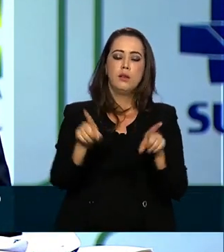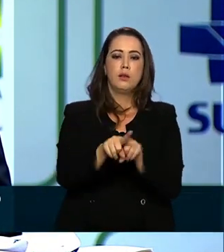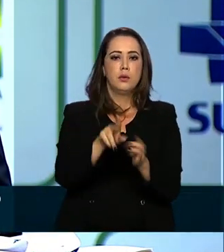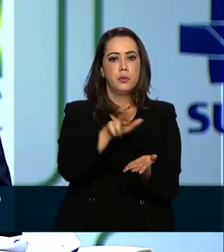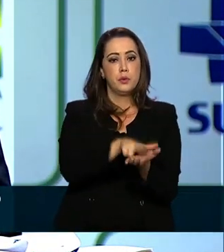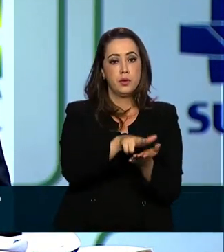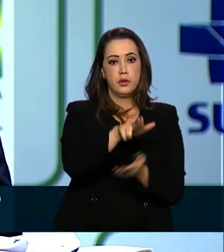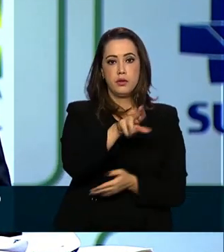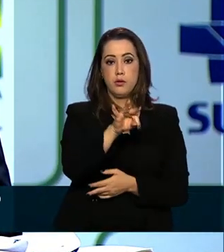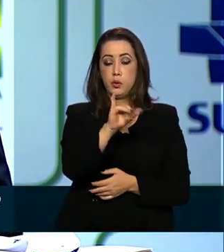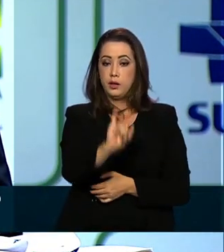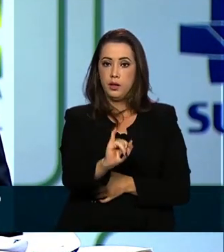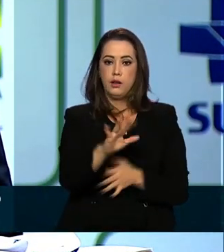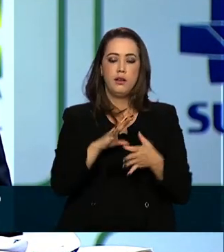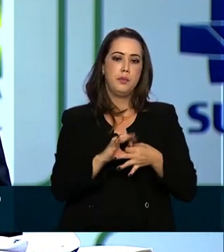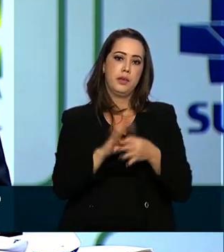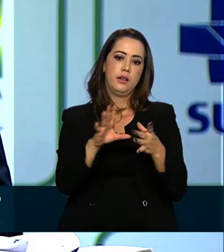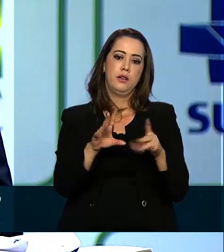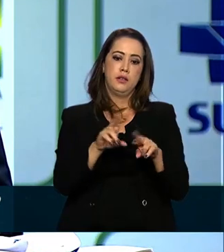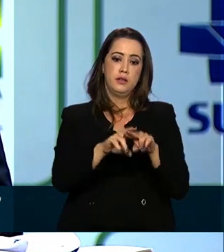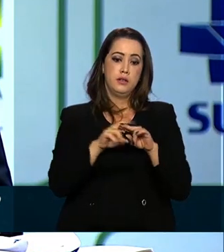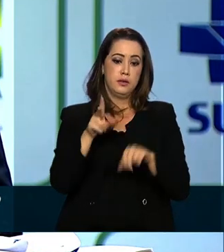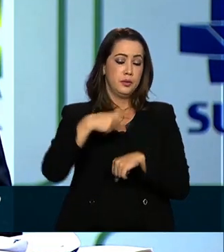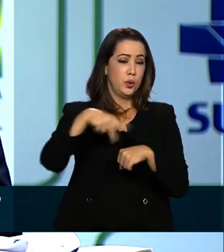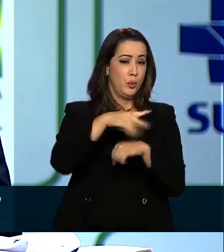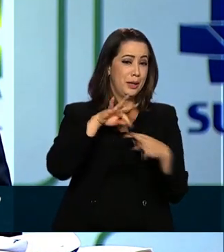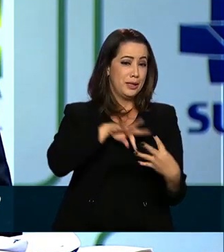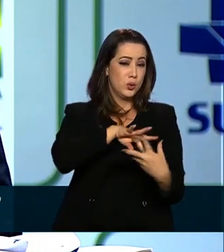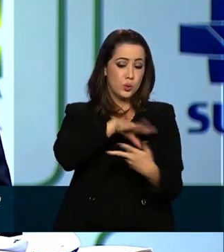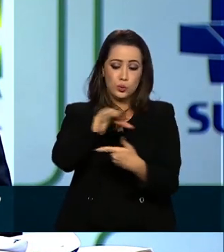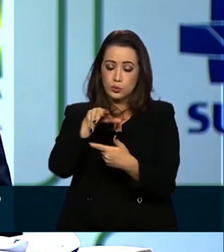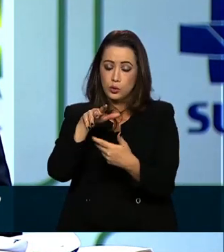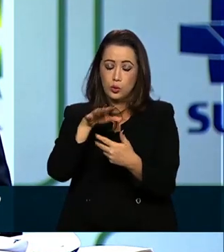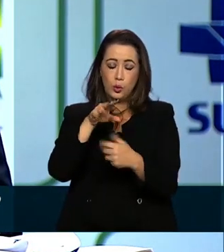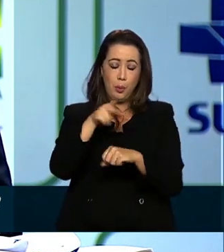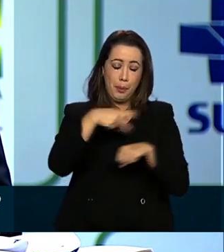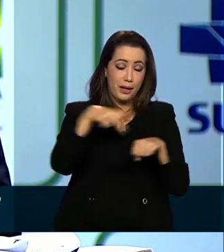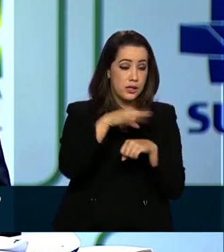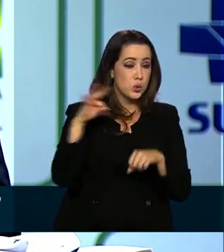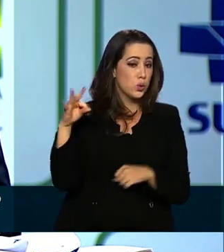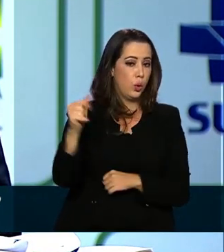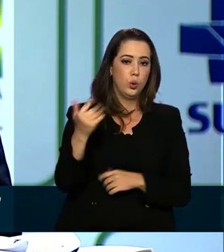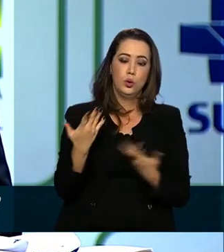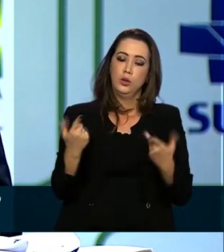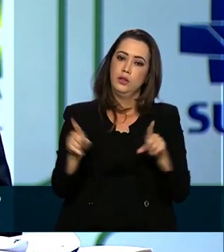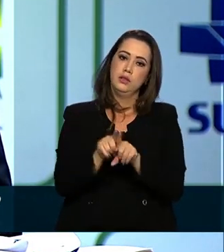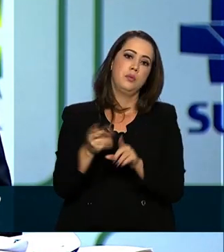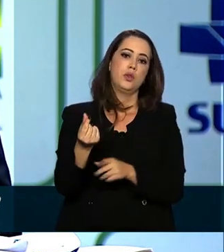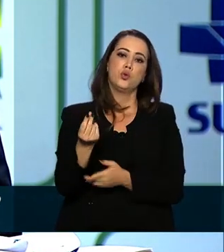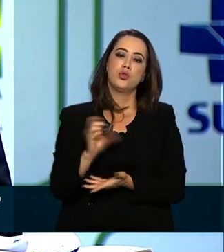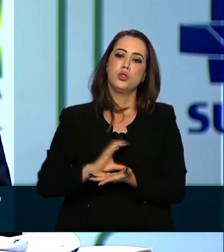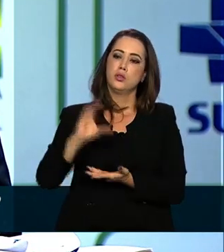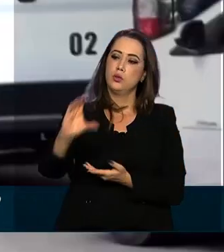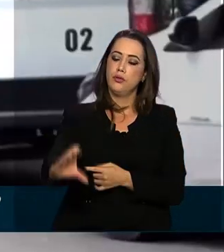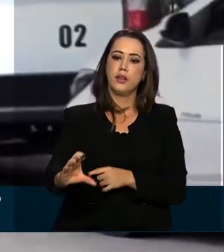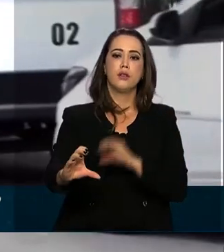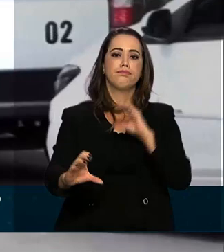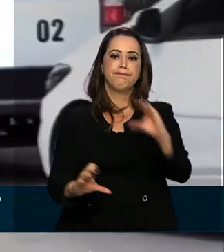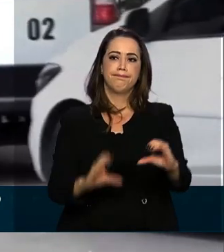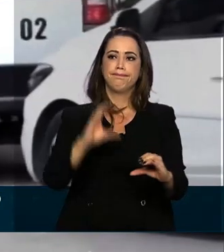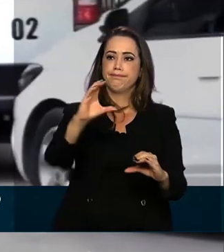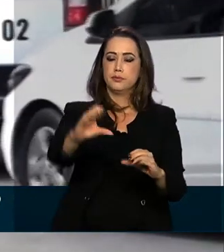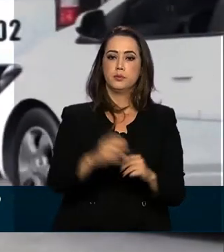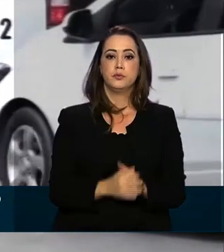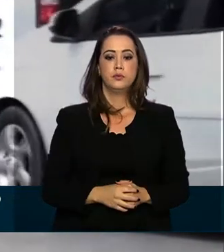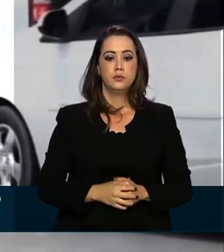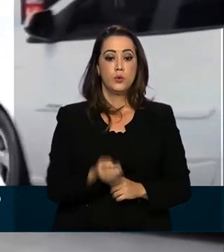de UTIs que foram habilitados no país inteiro, pela quantidade de verbas que foram disponibilizadas. O número